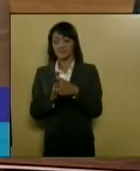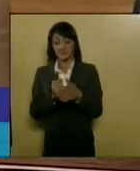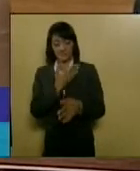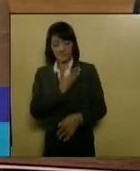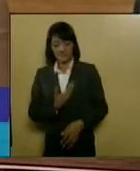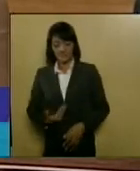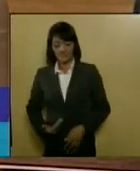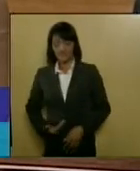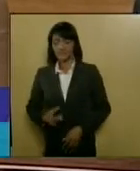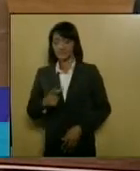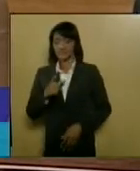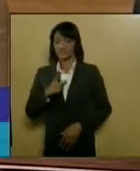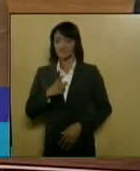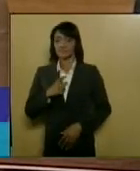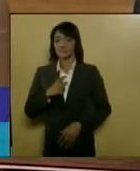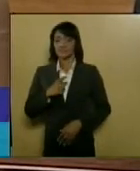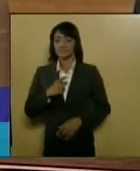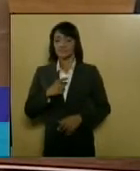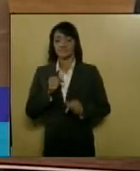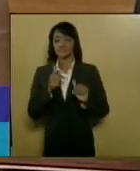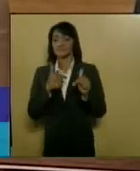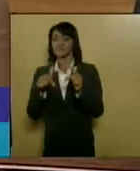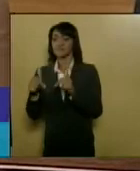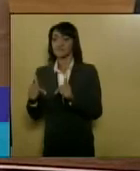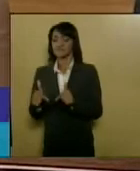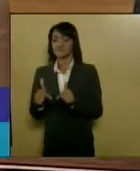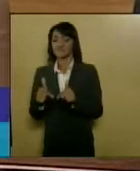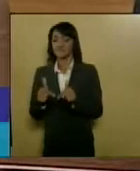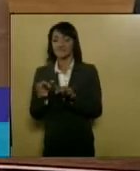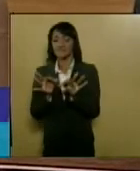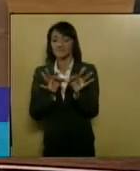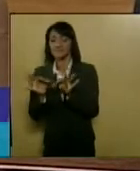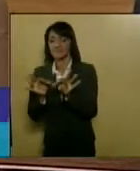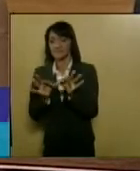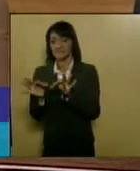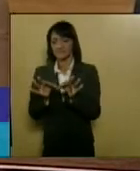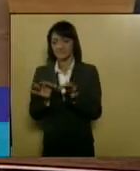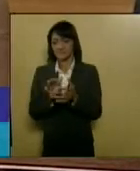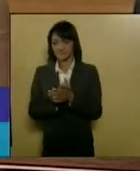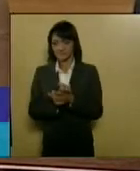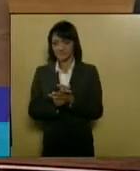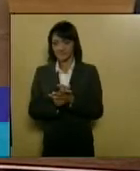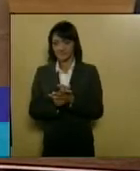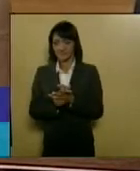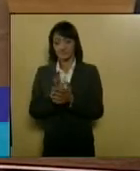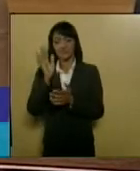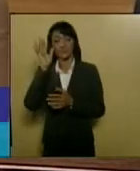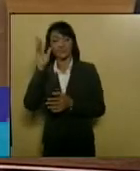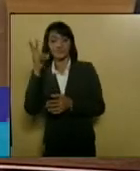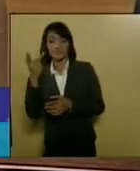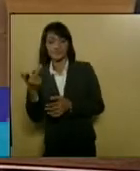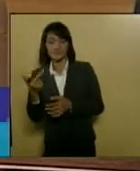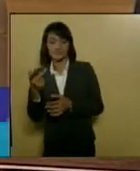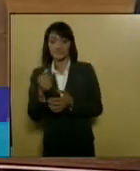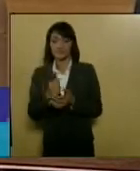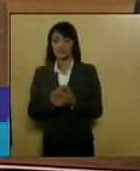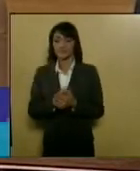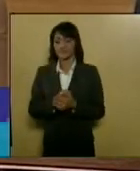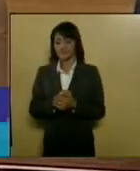para conduzir suas ações, para corrigir rumos, para determinar procedimentos, para empreender